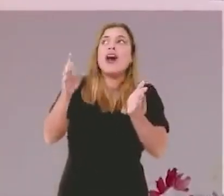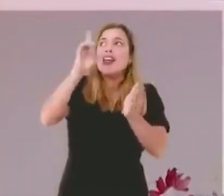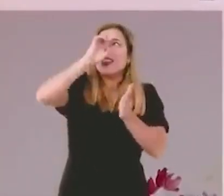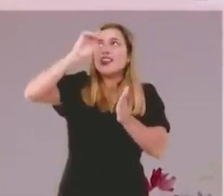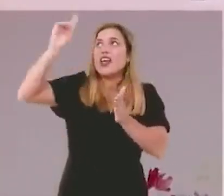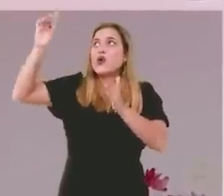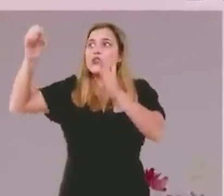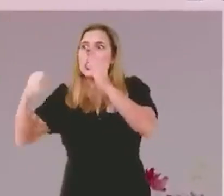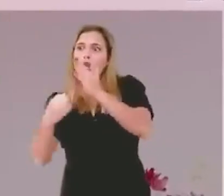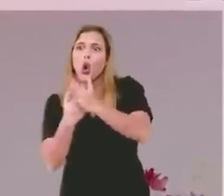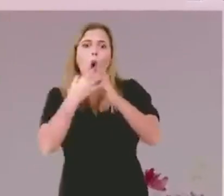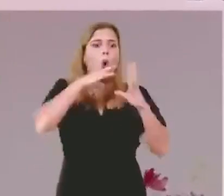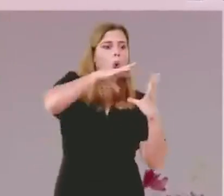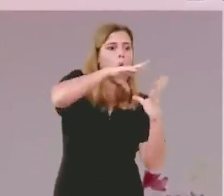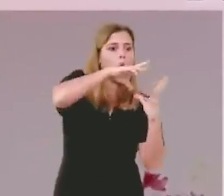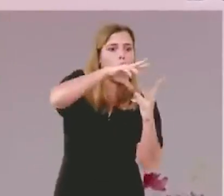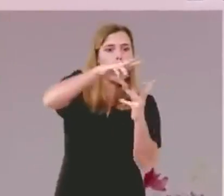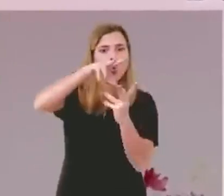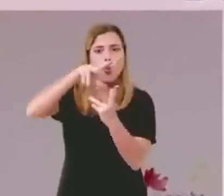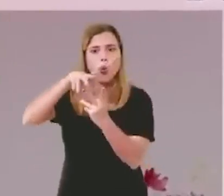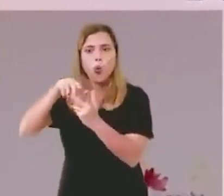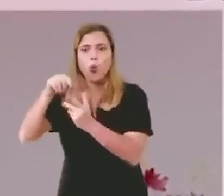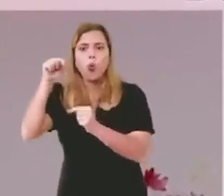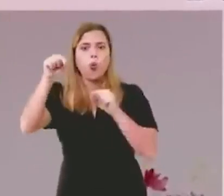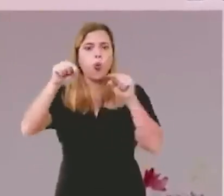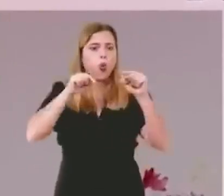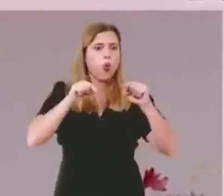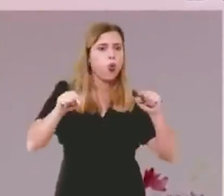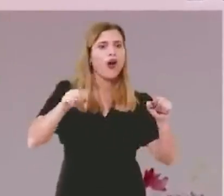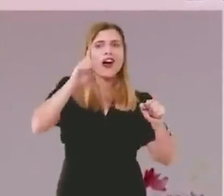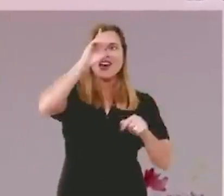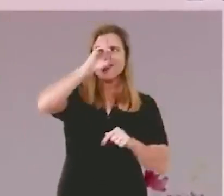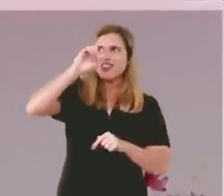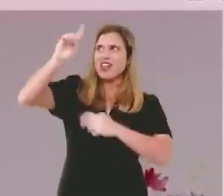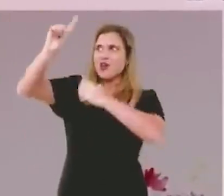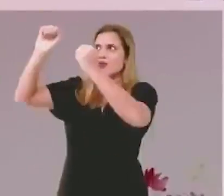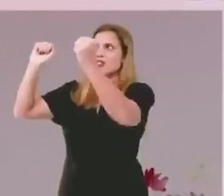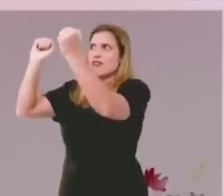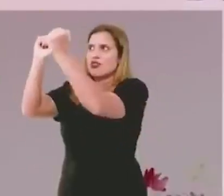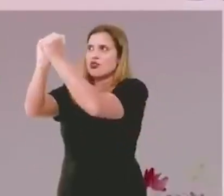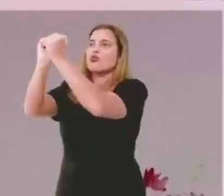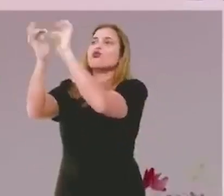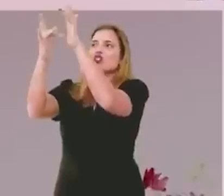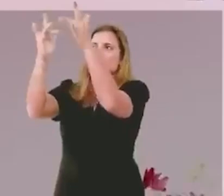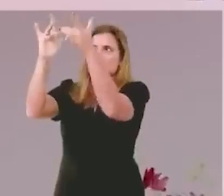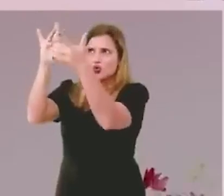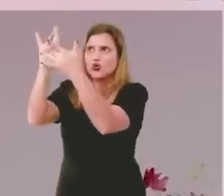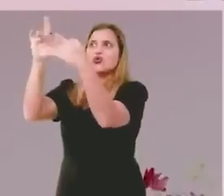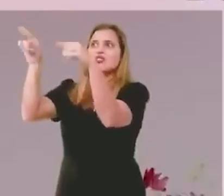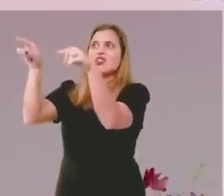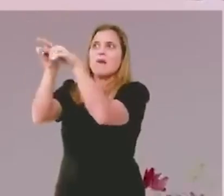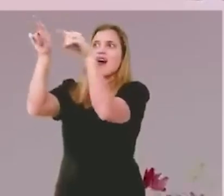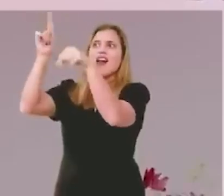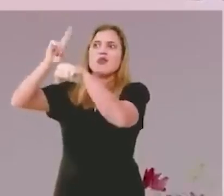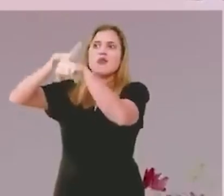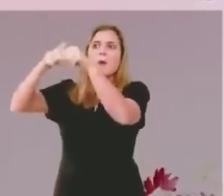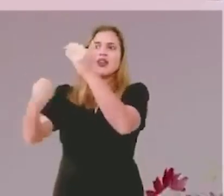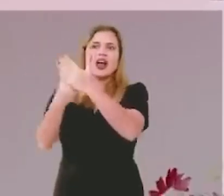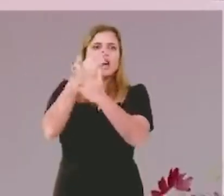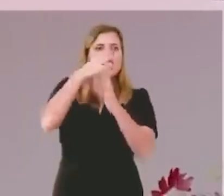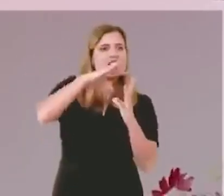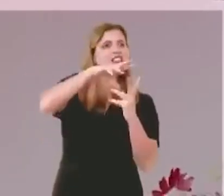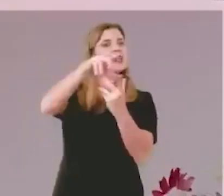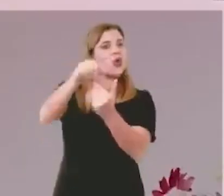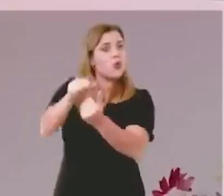anjos, mas um ser da mesma essência de Deus, tendo os mesmos atributos de Deus, realizando as mesmas obras de